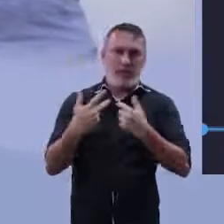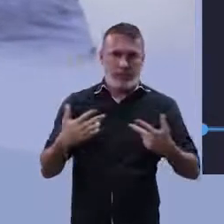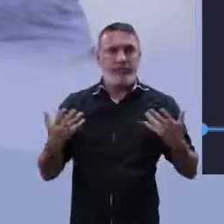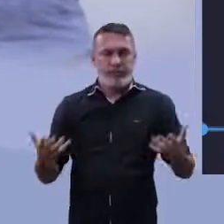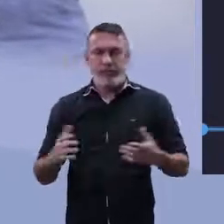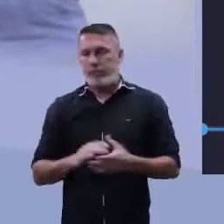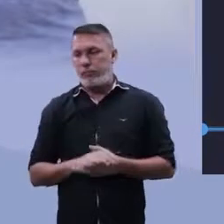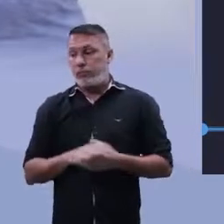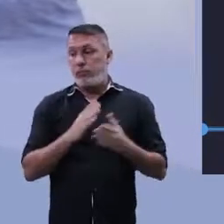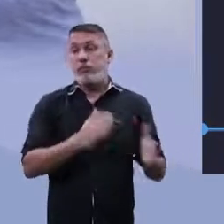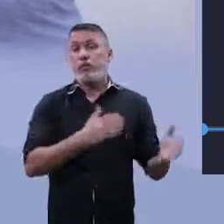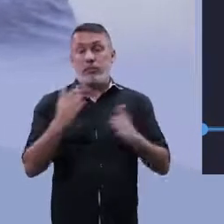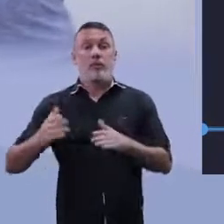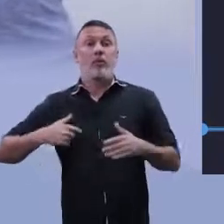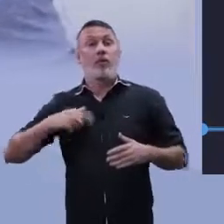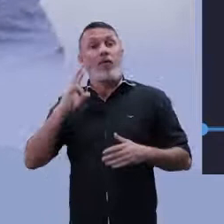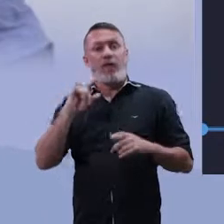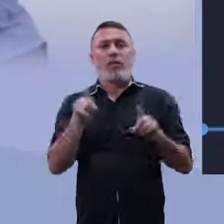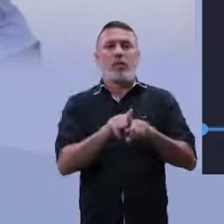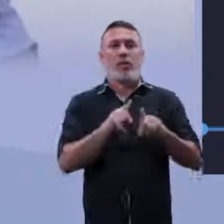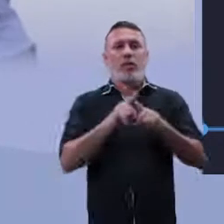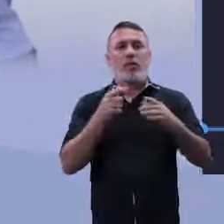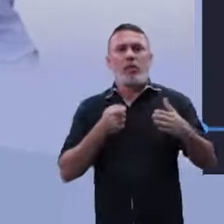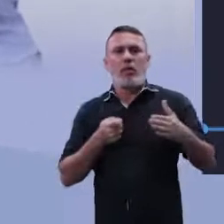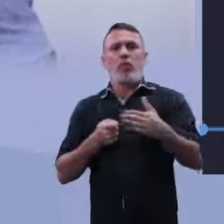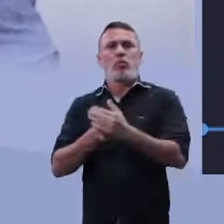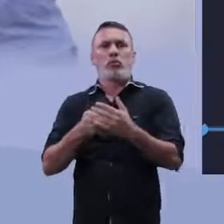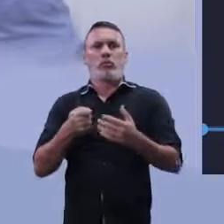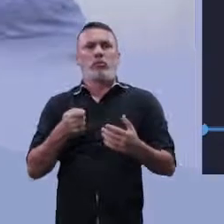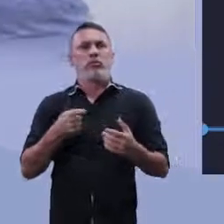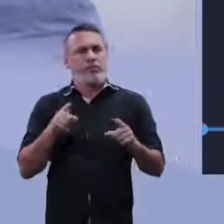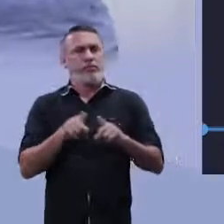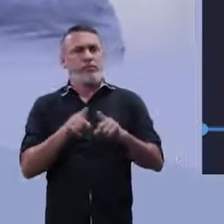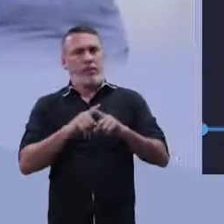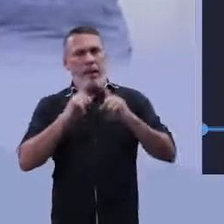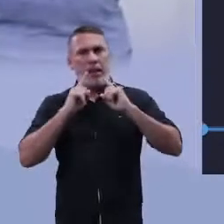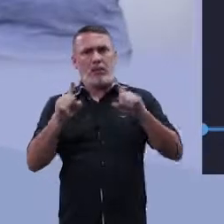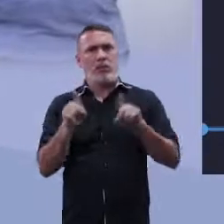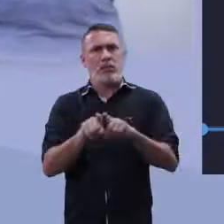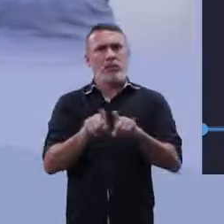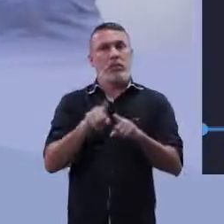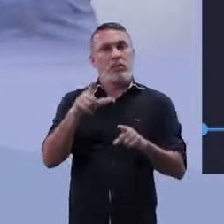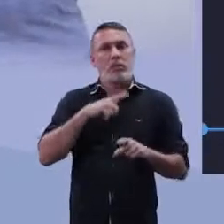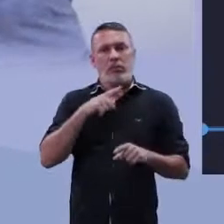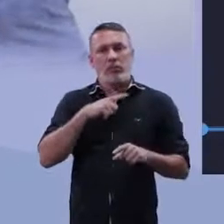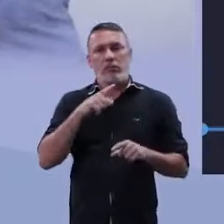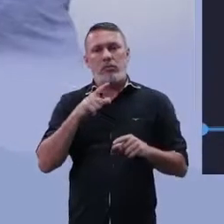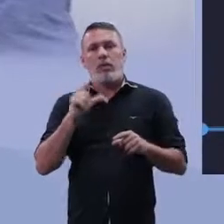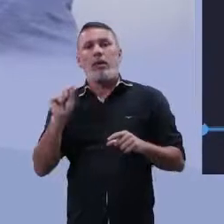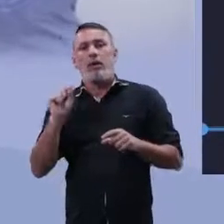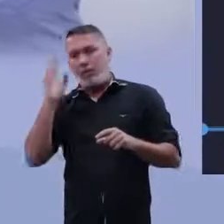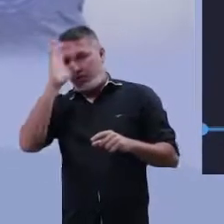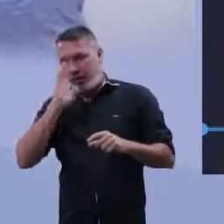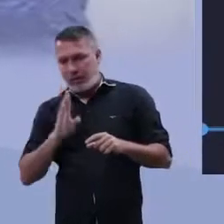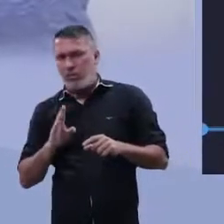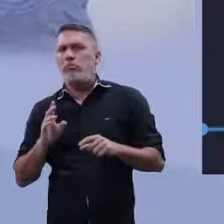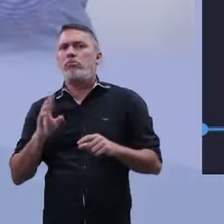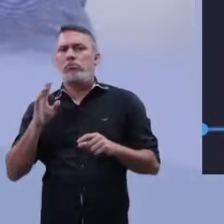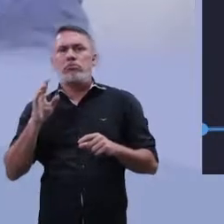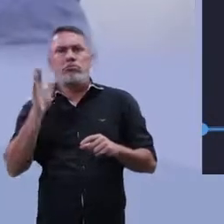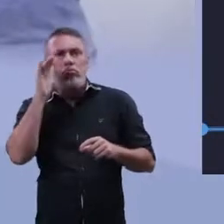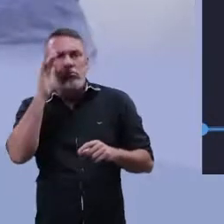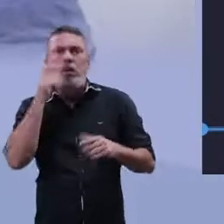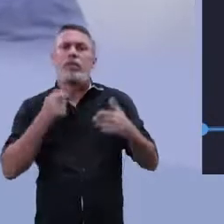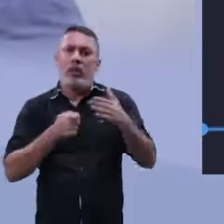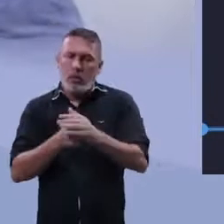escravo. E eu vou abrir um canal de denúncias também. Precisa abrir um canal de denúncias. né, por parte dos brasileiros, mas também dos